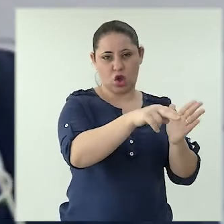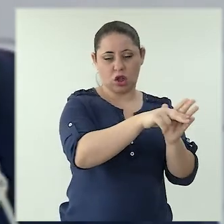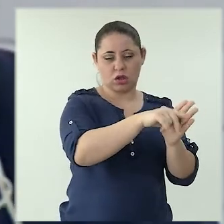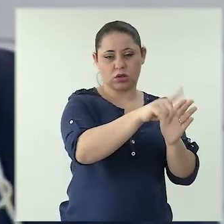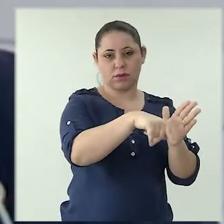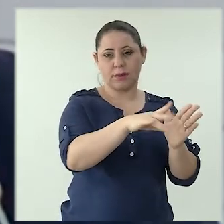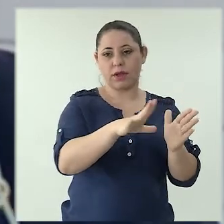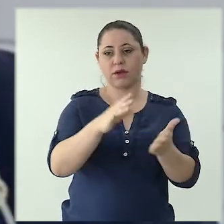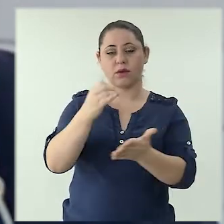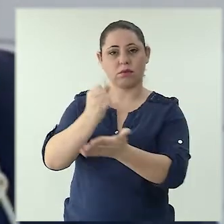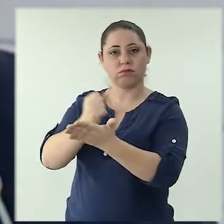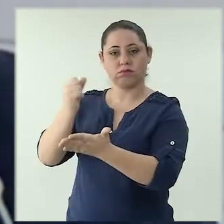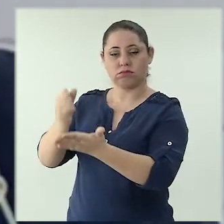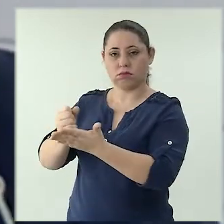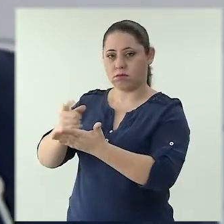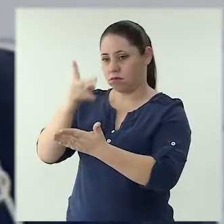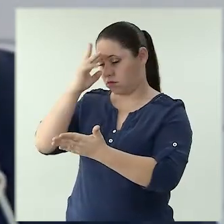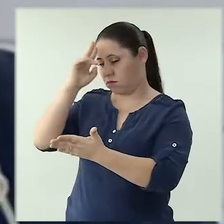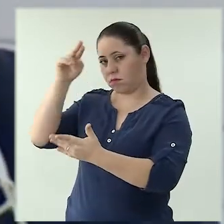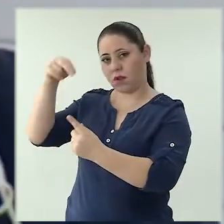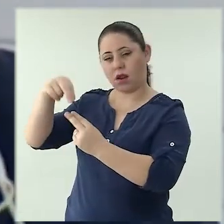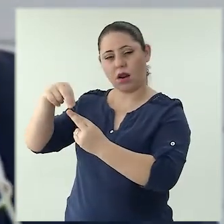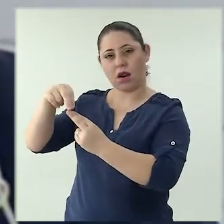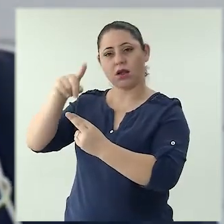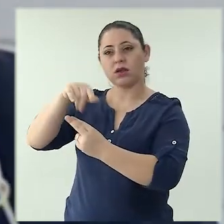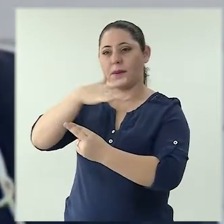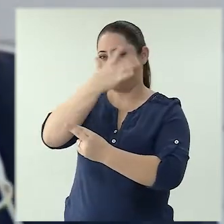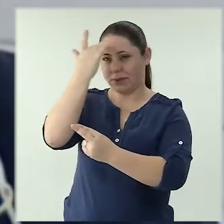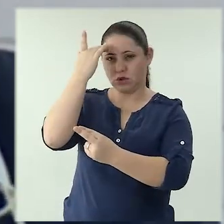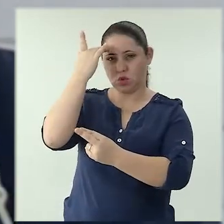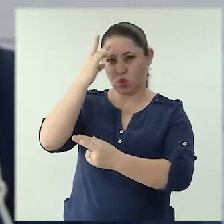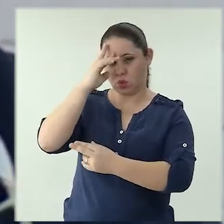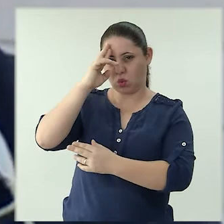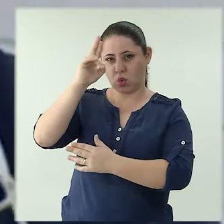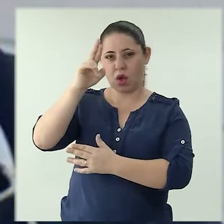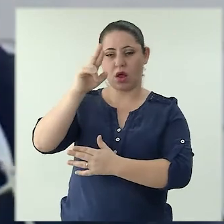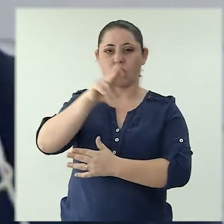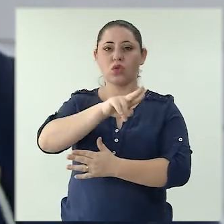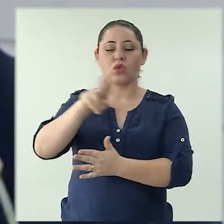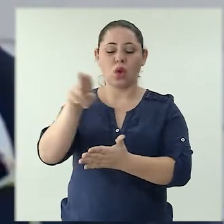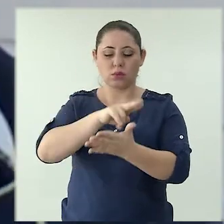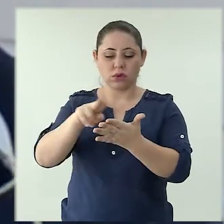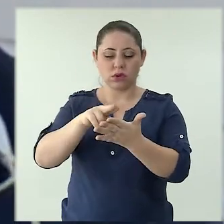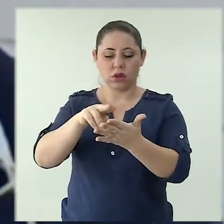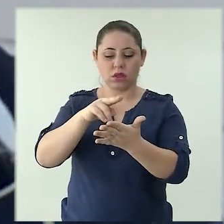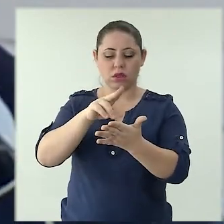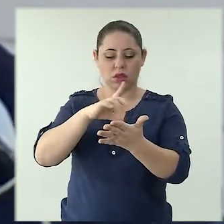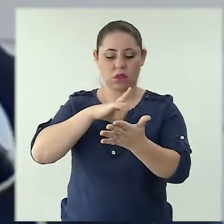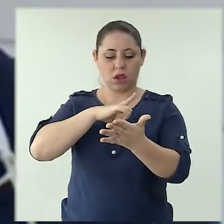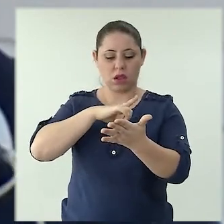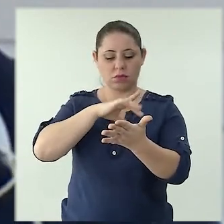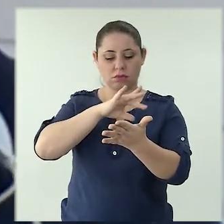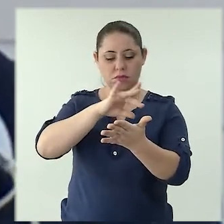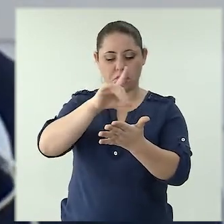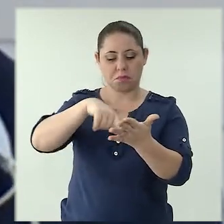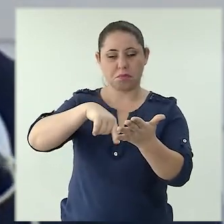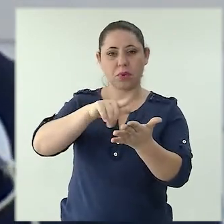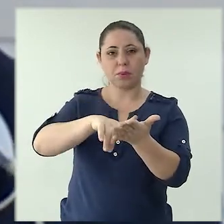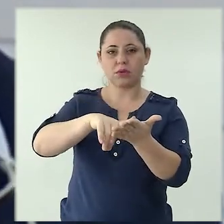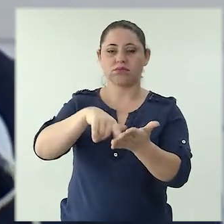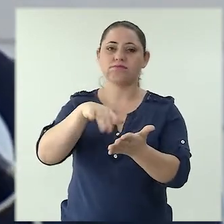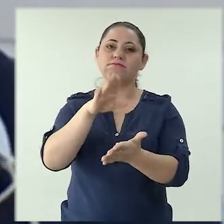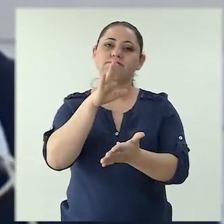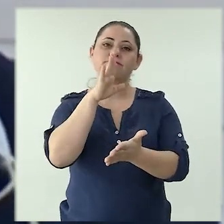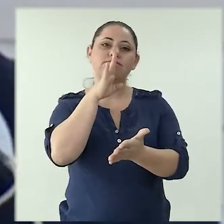também o proprietário tabular, que é quem consta na matrícula como proprietário regular do imóvel. E o silêncio